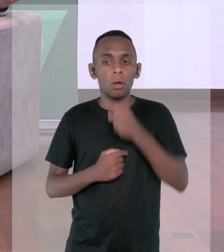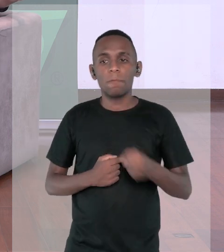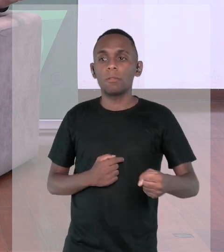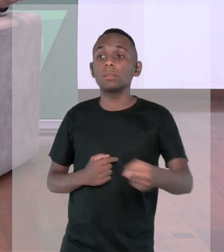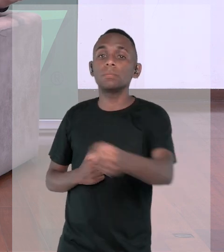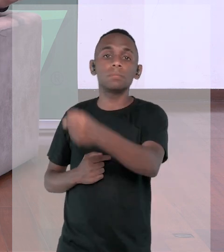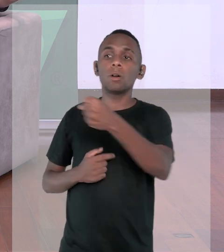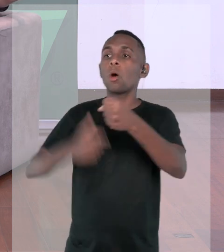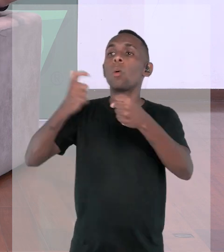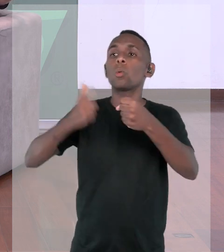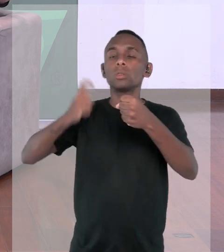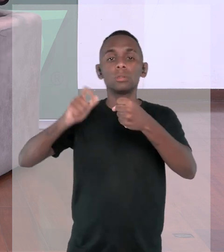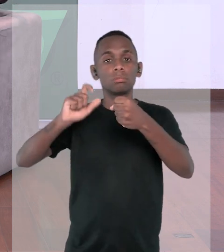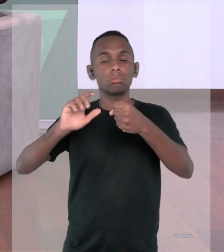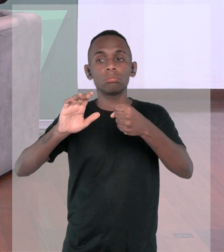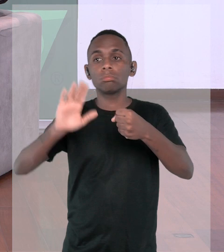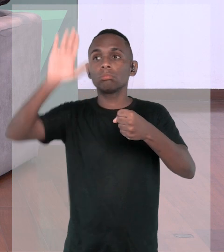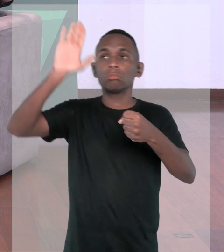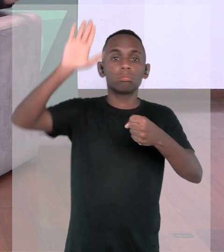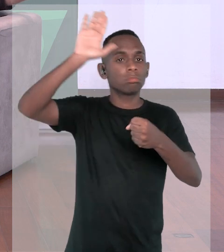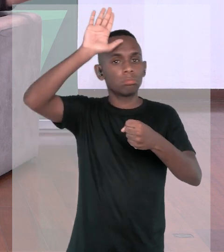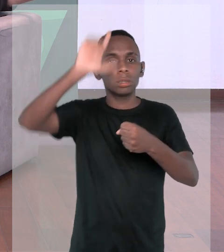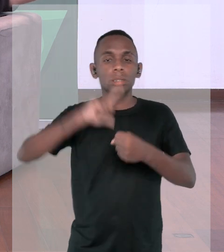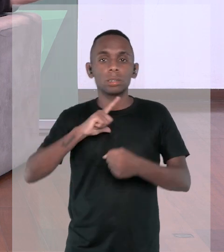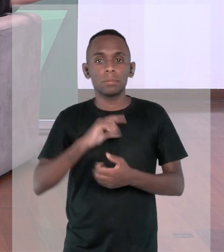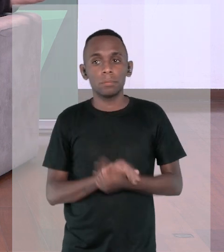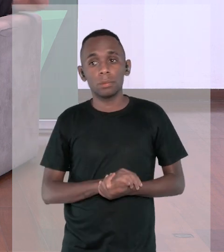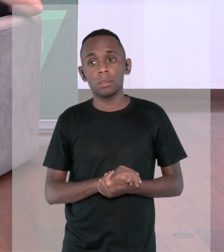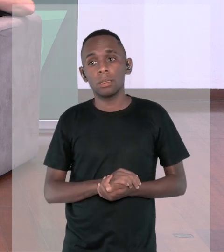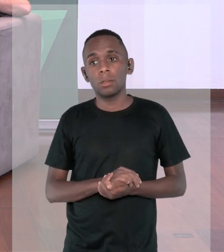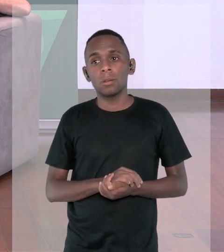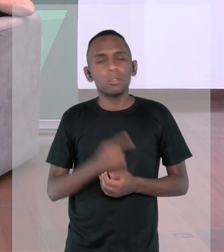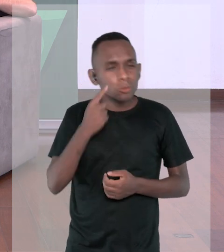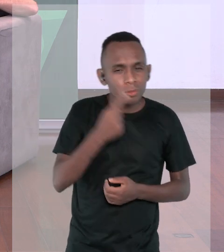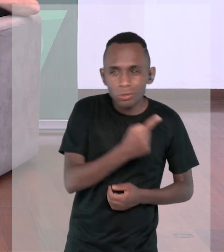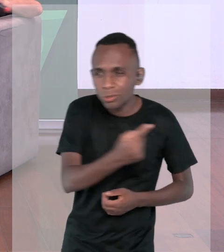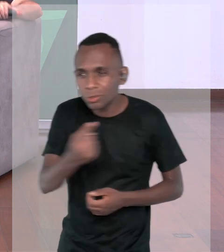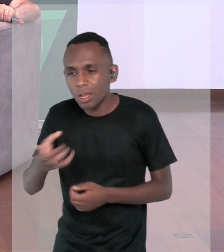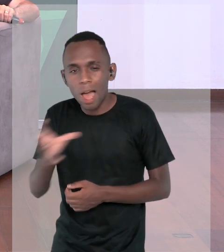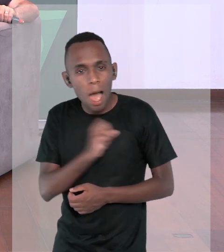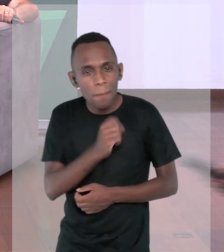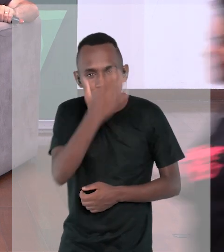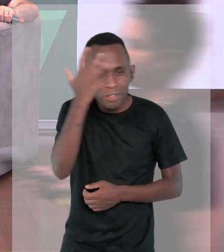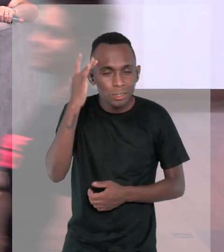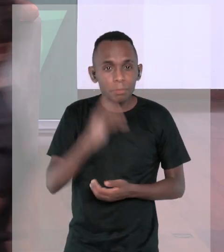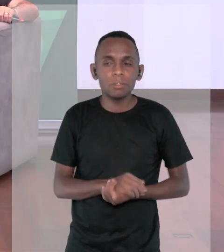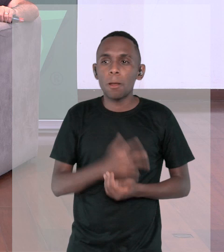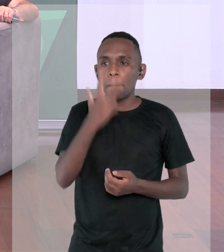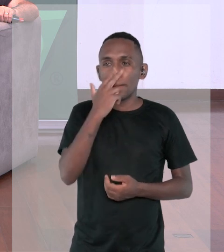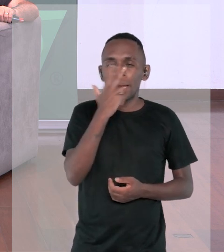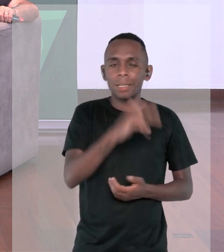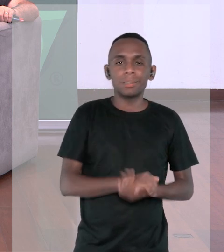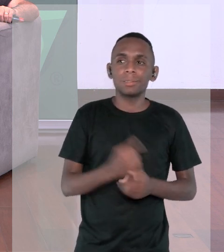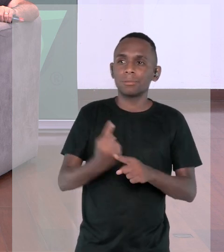o microfone aonde os dedinhos se levantarem. Gente, eu estou adorando ver os rostos de vocês. É como se se